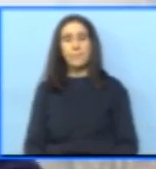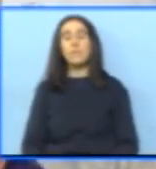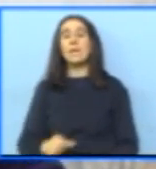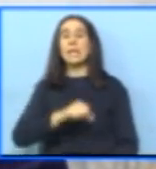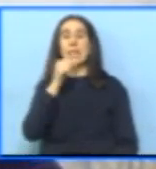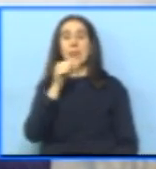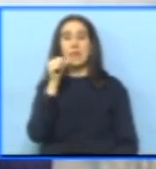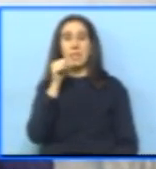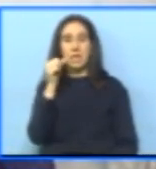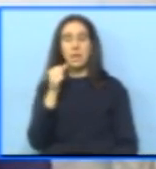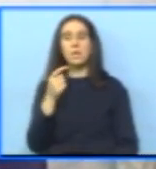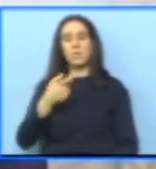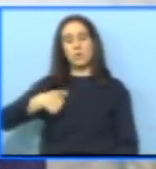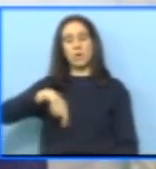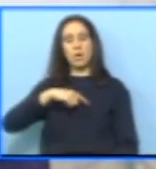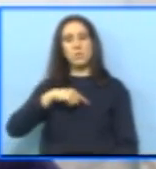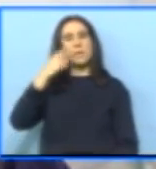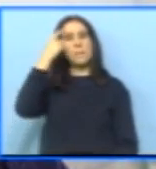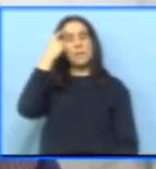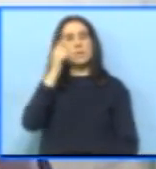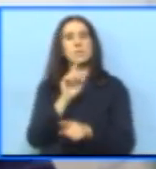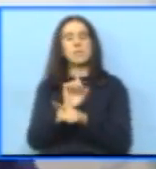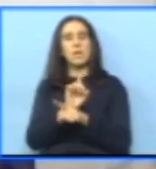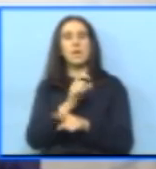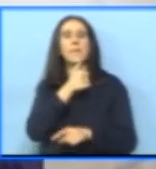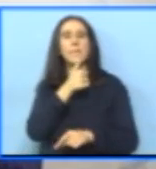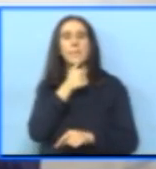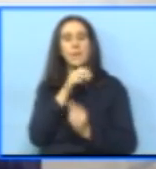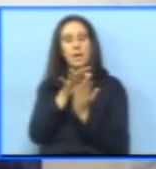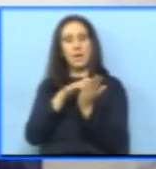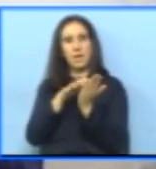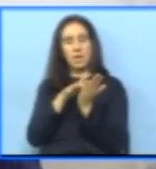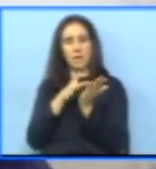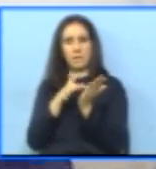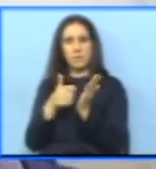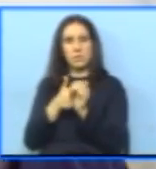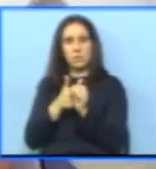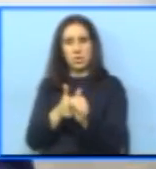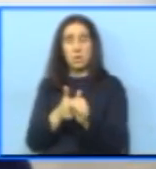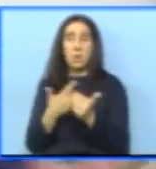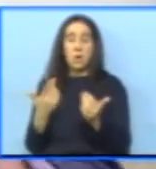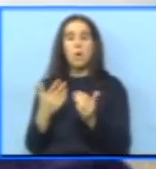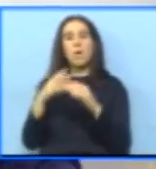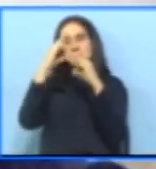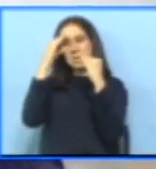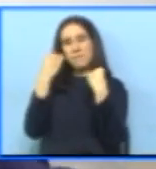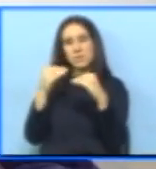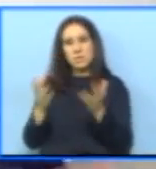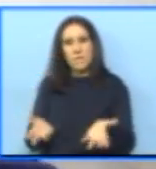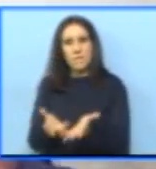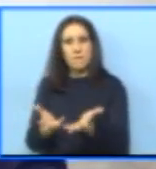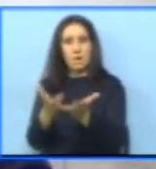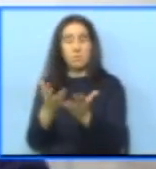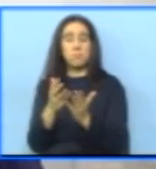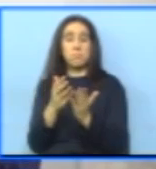Normalmente, quando nós pensamos a questão do Evangelho, ou da evangelização